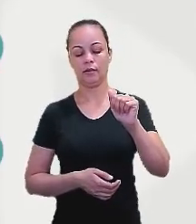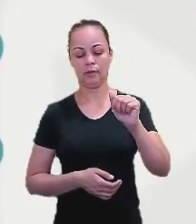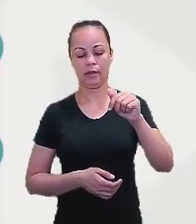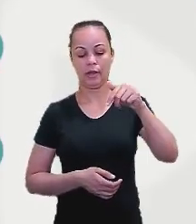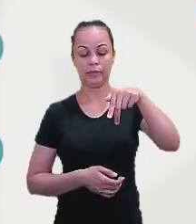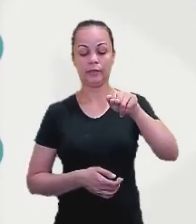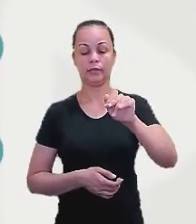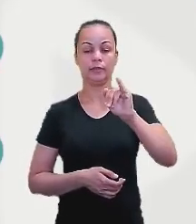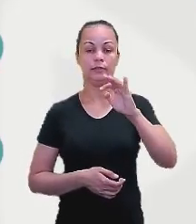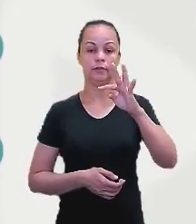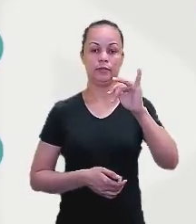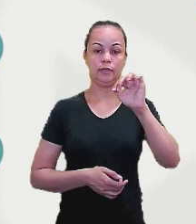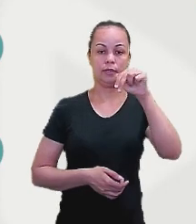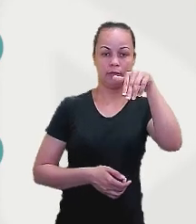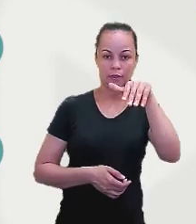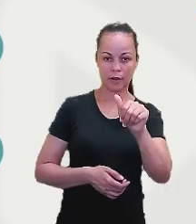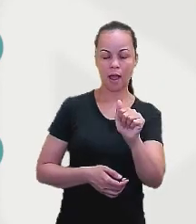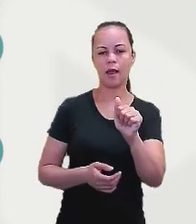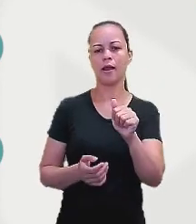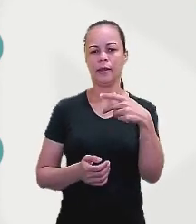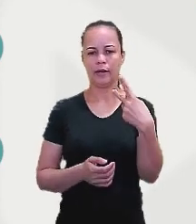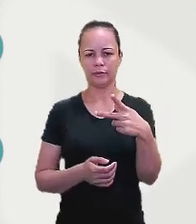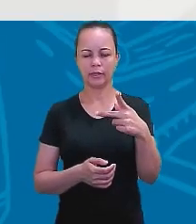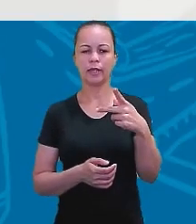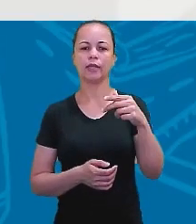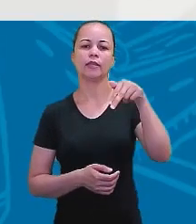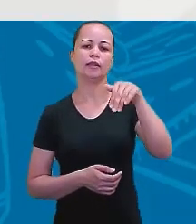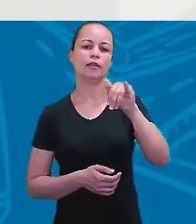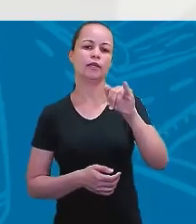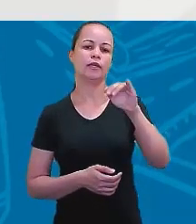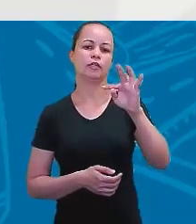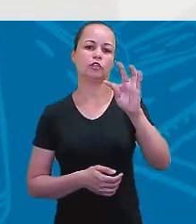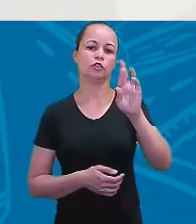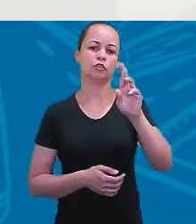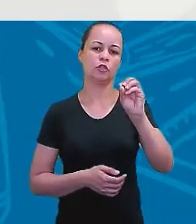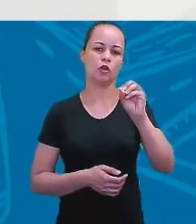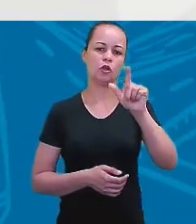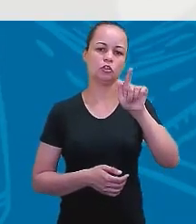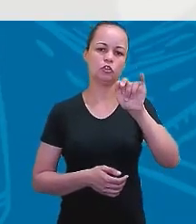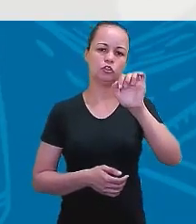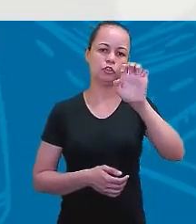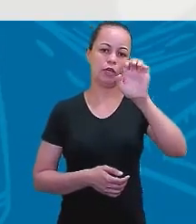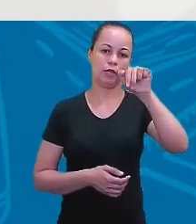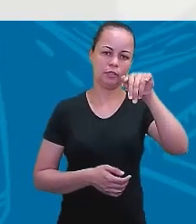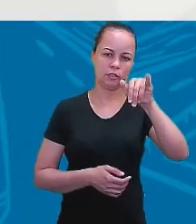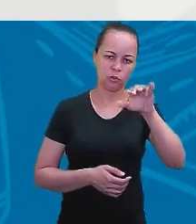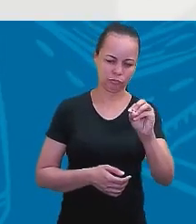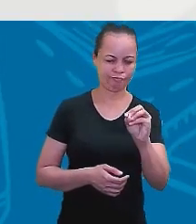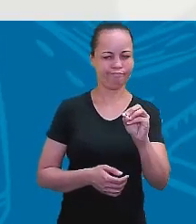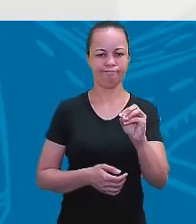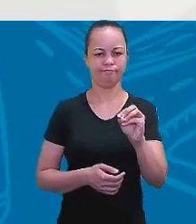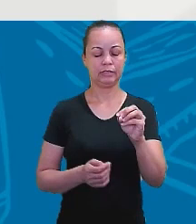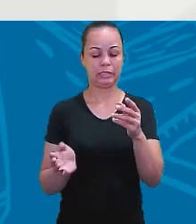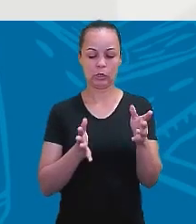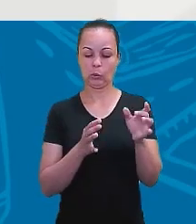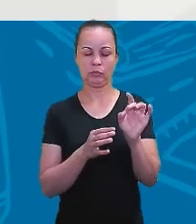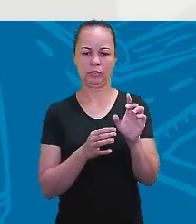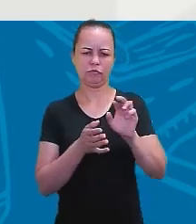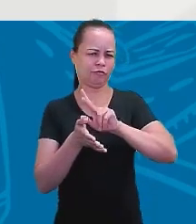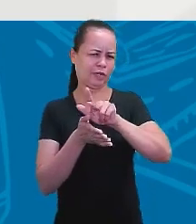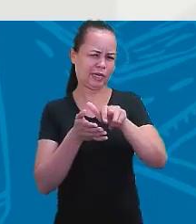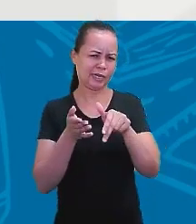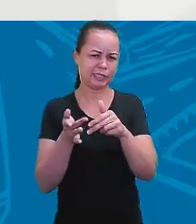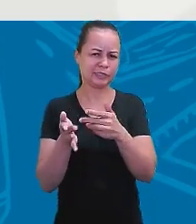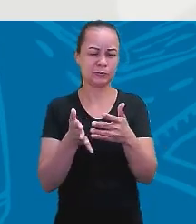a quitina, também tem nela o nitrogênio. Tá? Não vai ter só apenas a presença, como a gente falou, que majoritariamente quando a gente pensa em